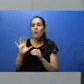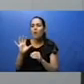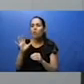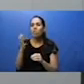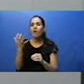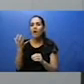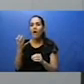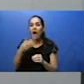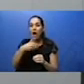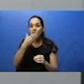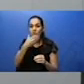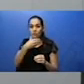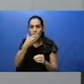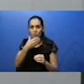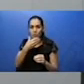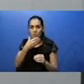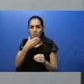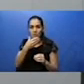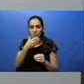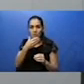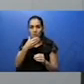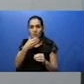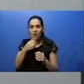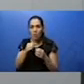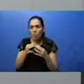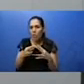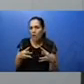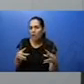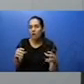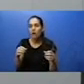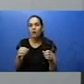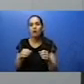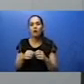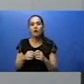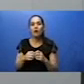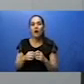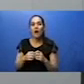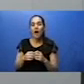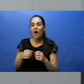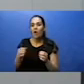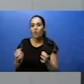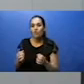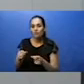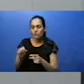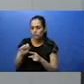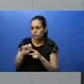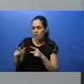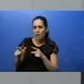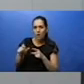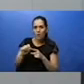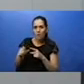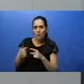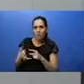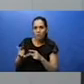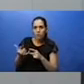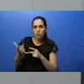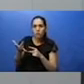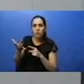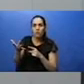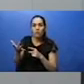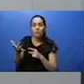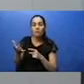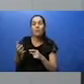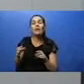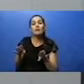uma fruta em decomposição, a ferrugem, a queima de um fósforo, que seria a combustão,